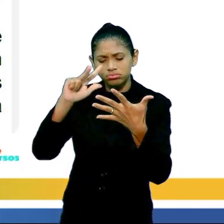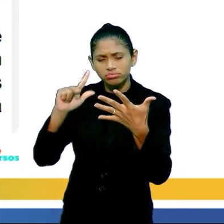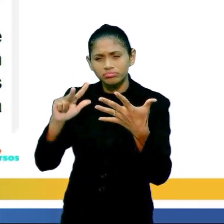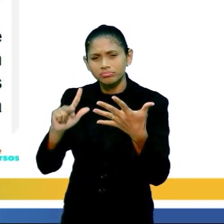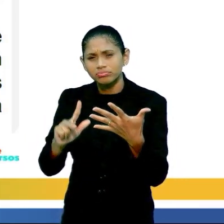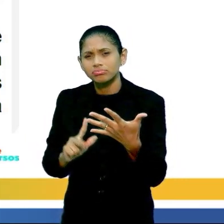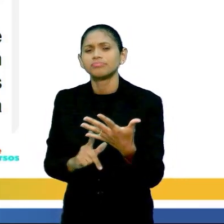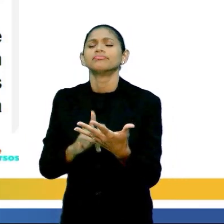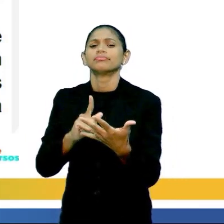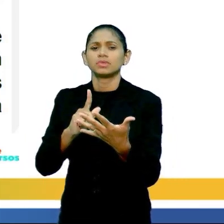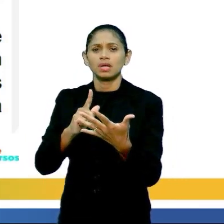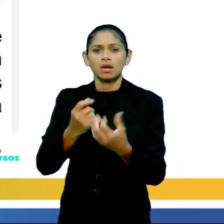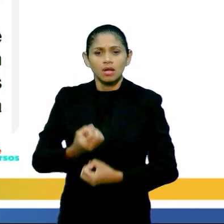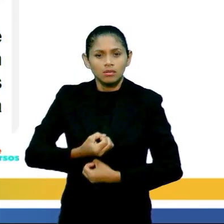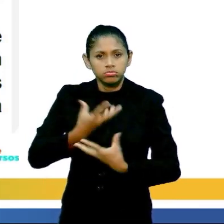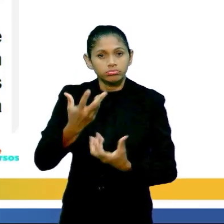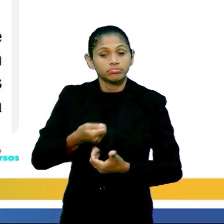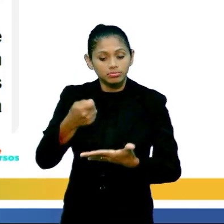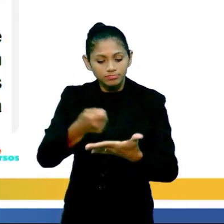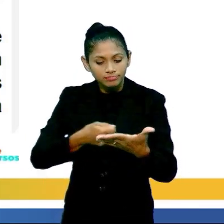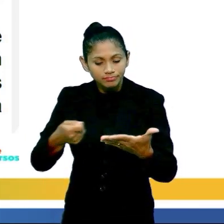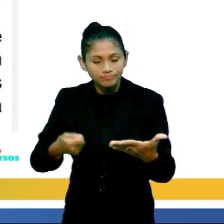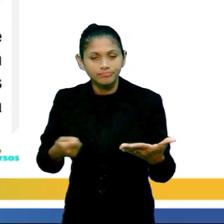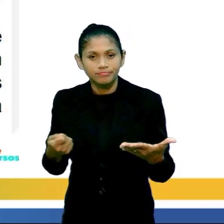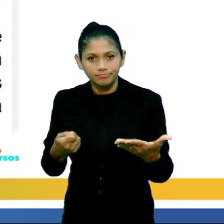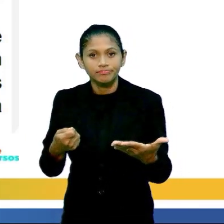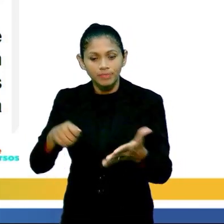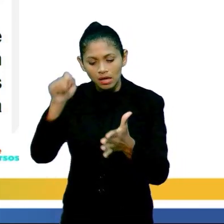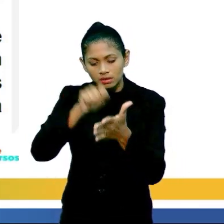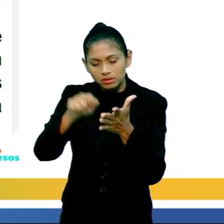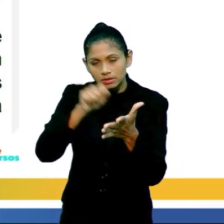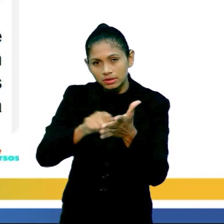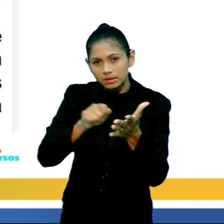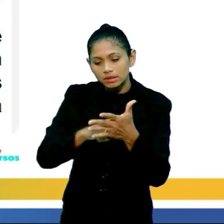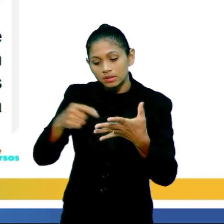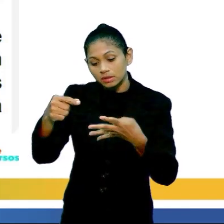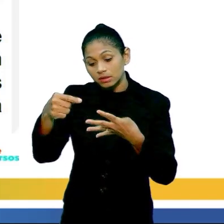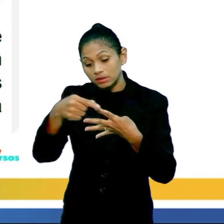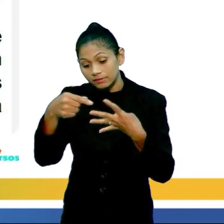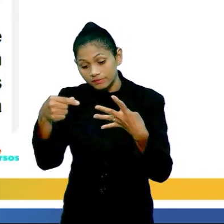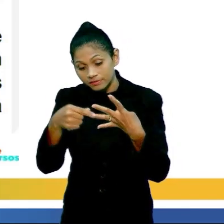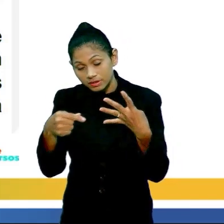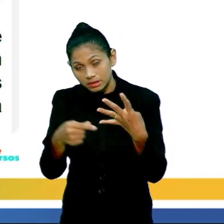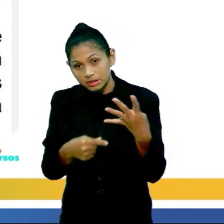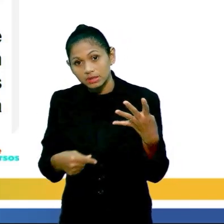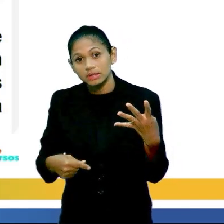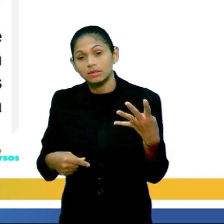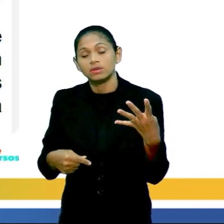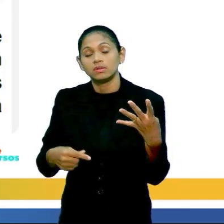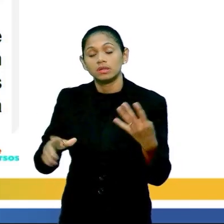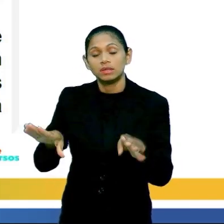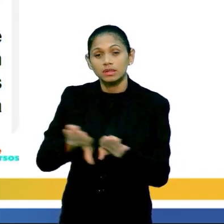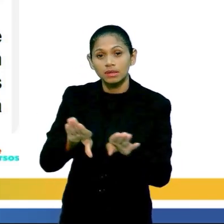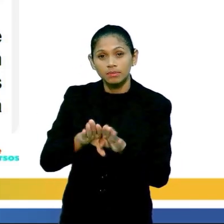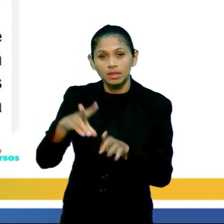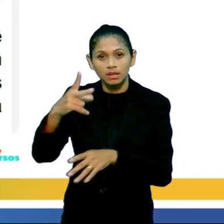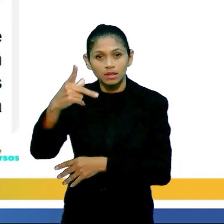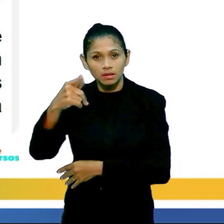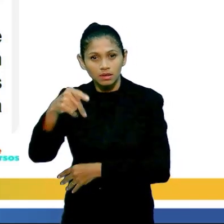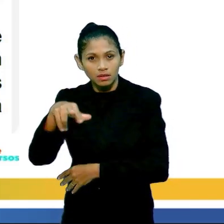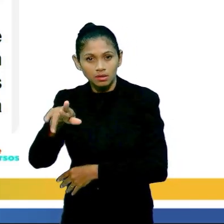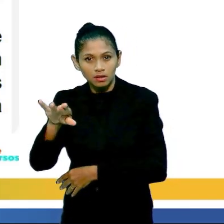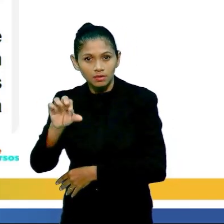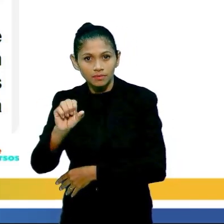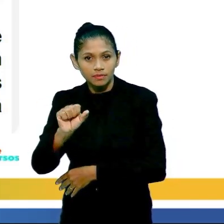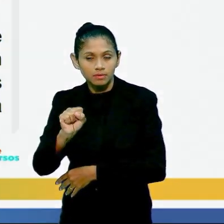escritos em verso ou em prosa, e cujas estruturas internas variam segundo a rima